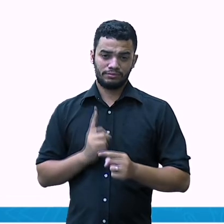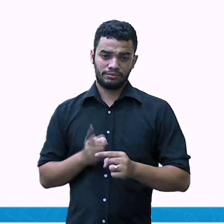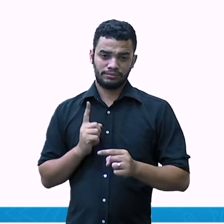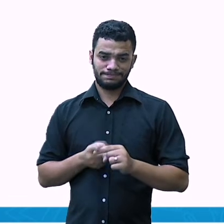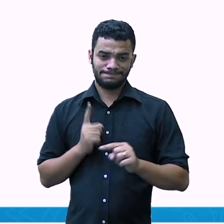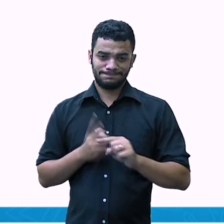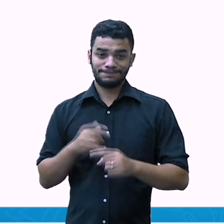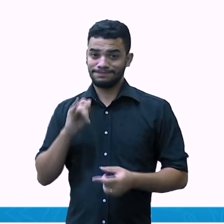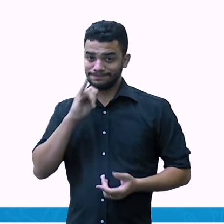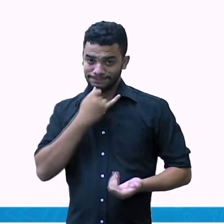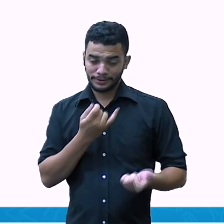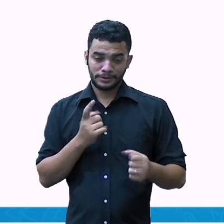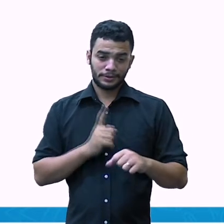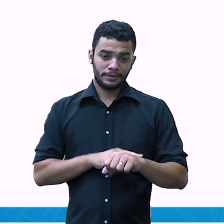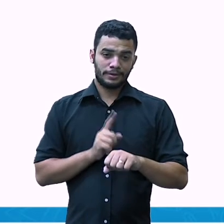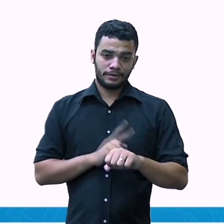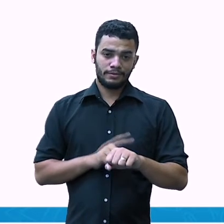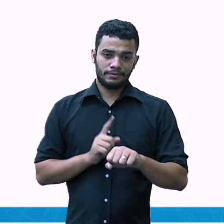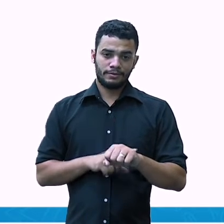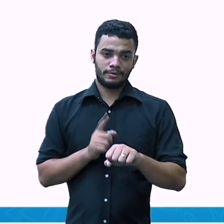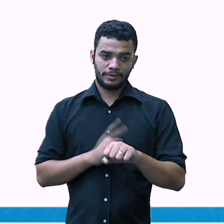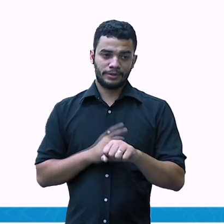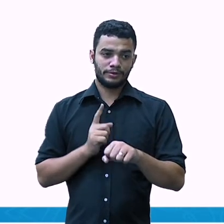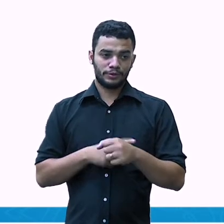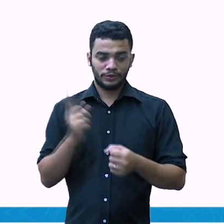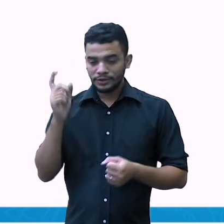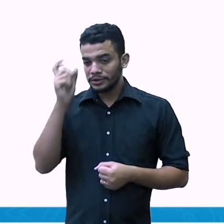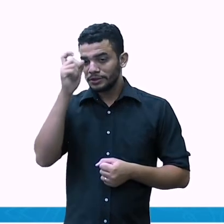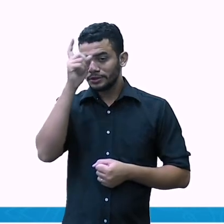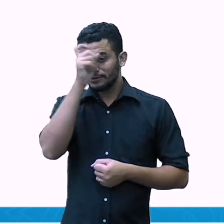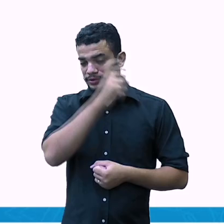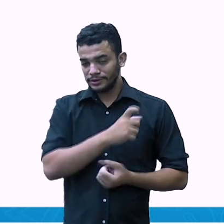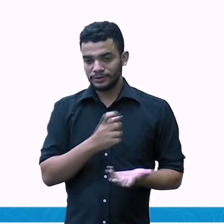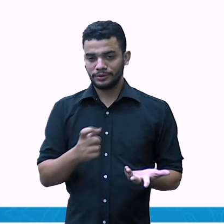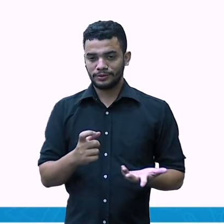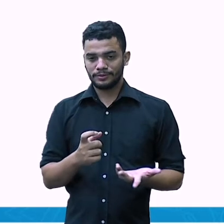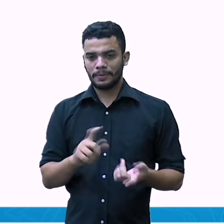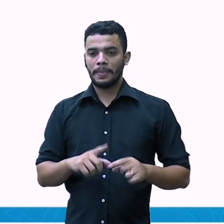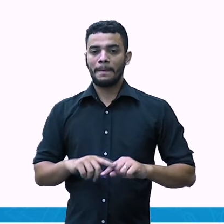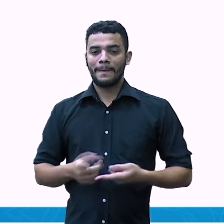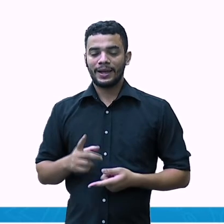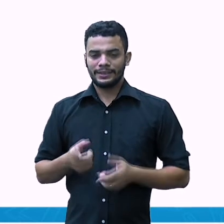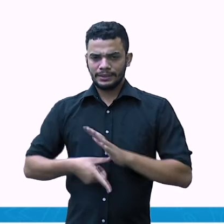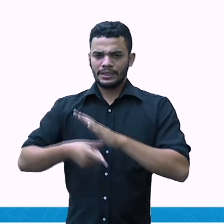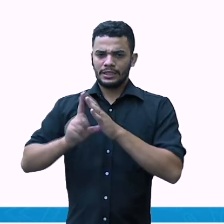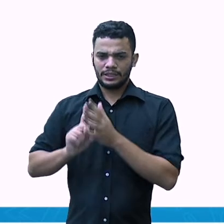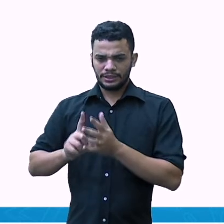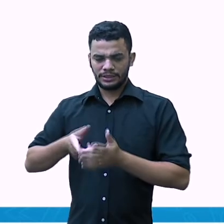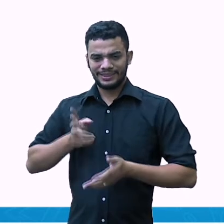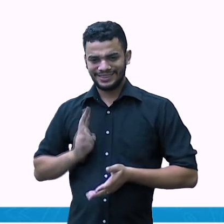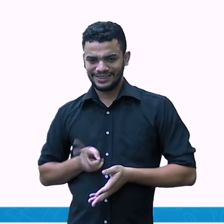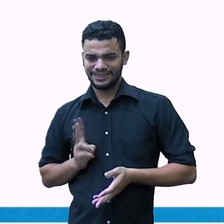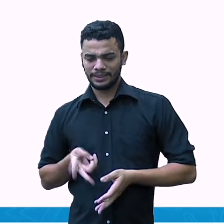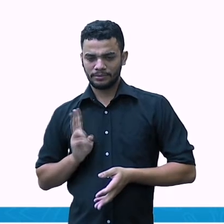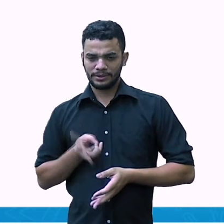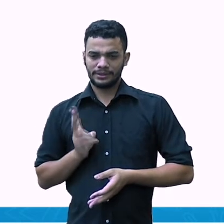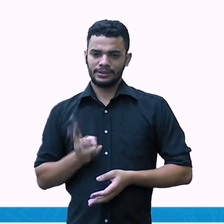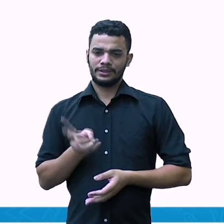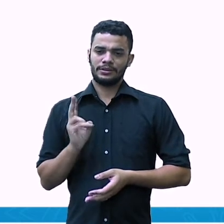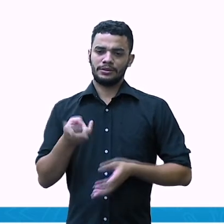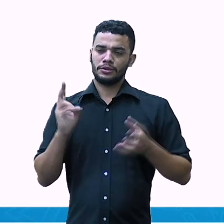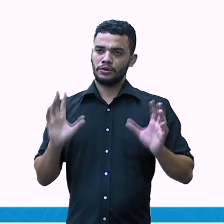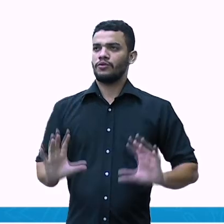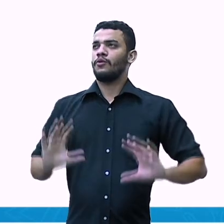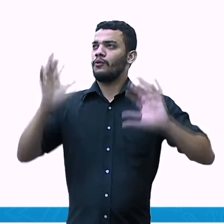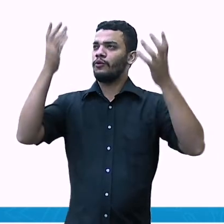de acontecer nesta periferia. Mas ela é muito famosa aqui na nossa cidade por conta